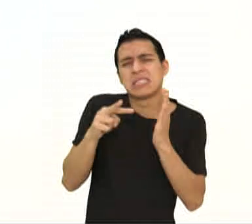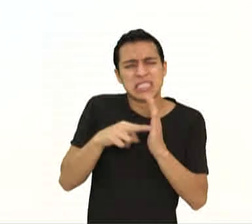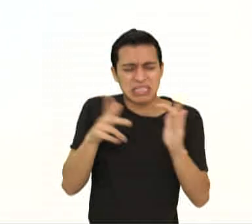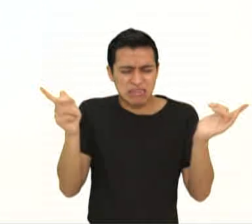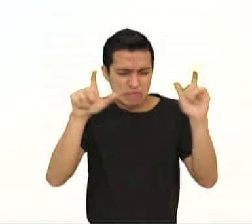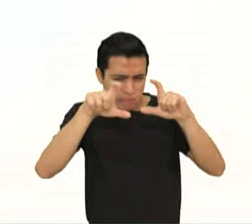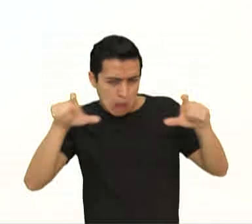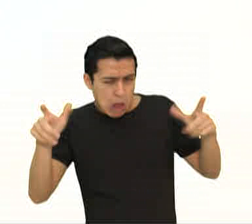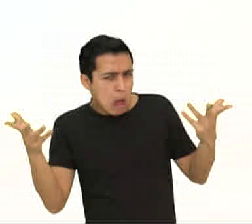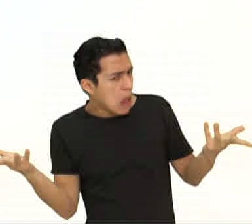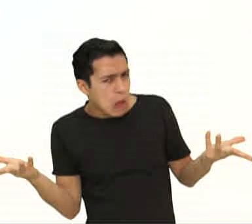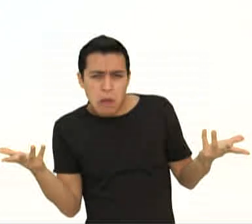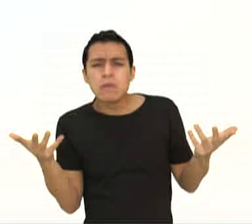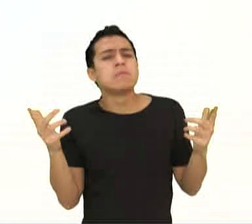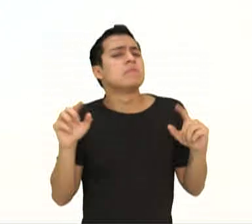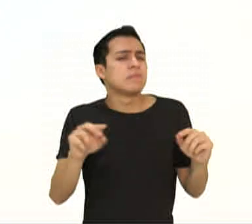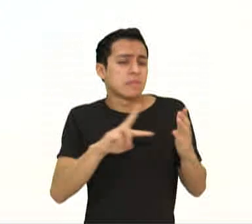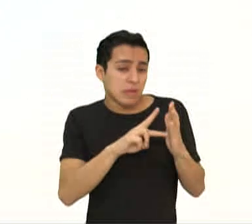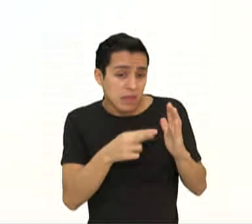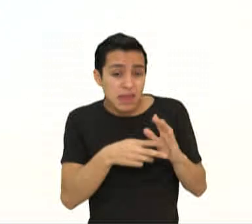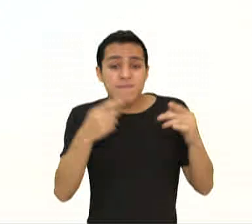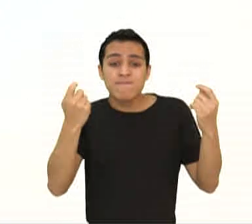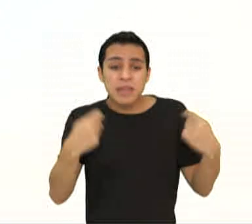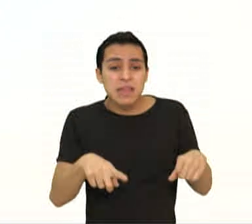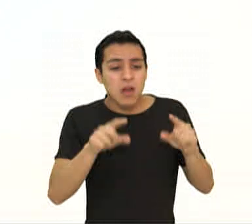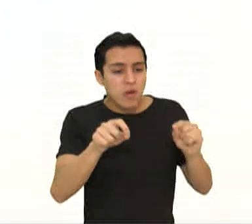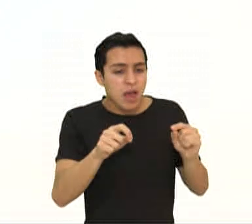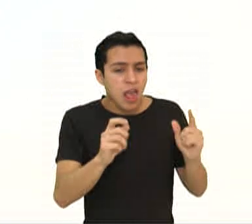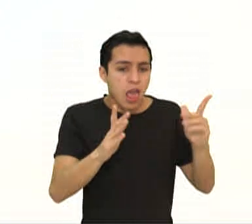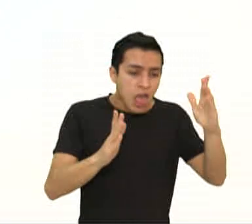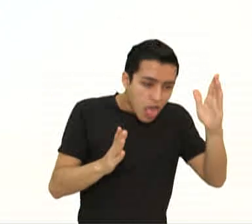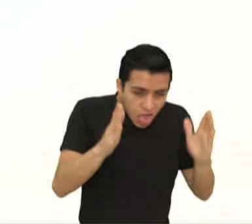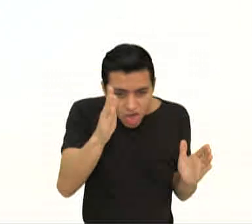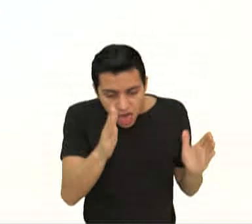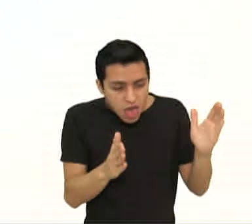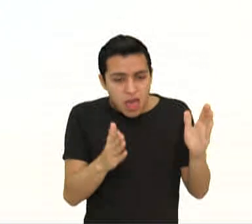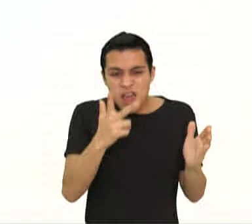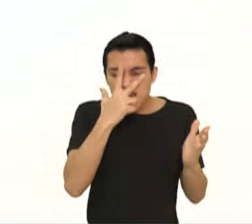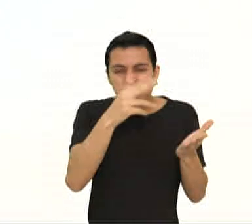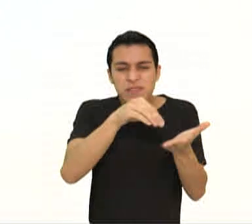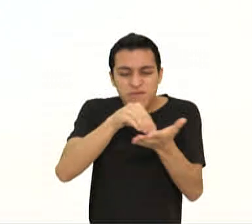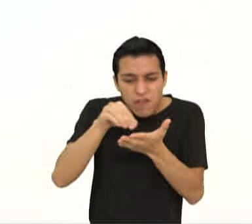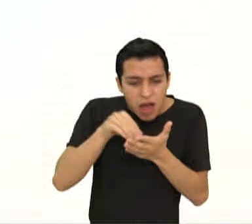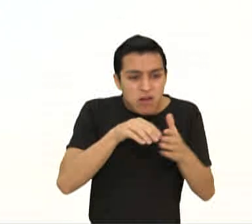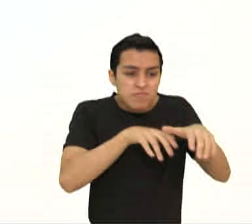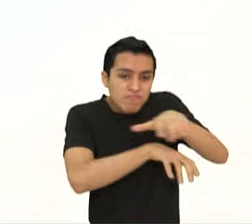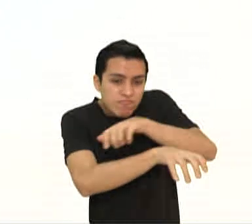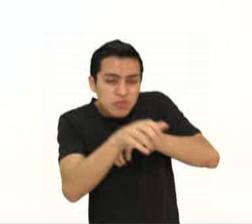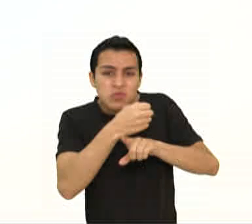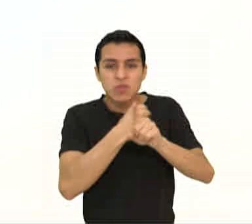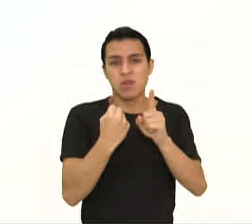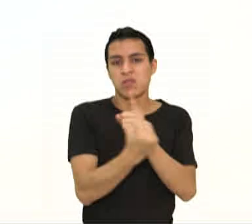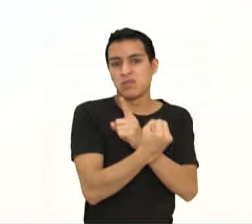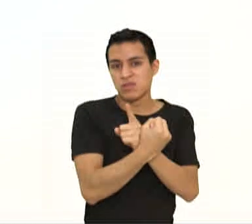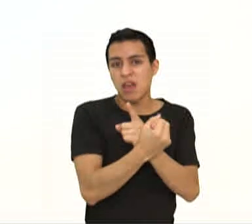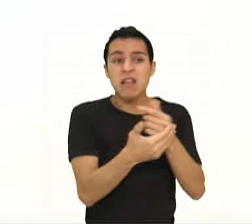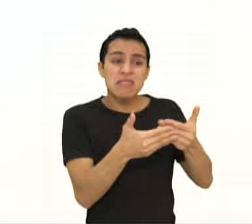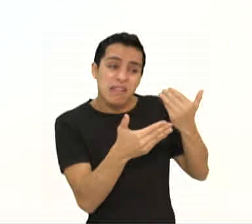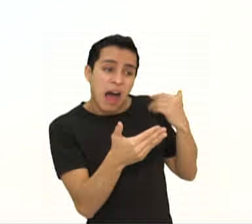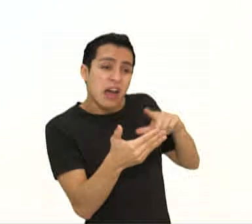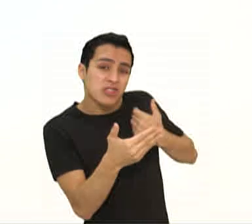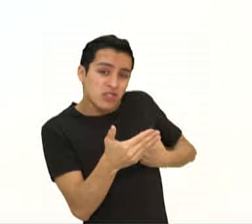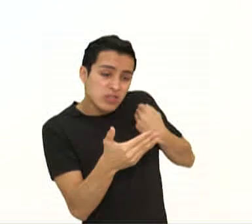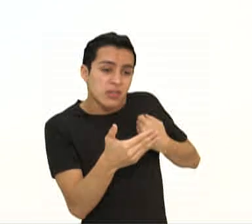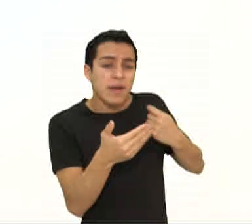trazendo aqui, né? Tem que superar essa inorganicidade social que existia nesse